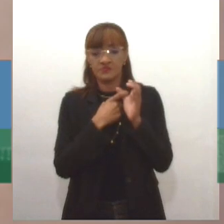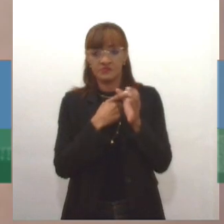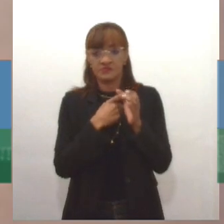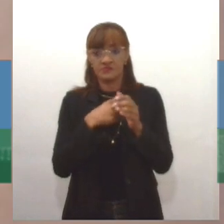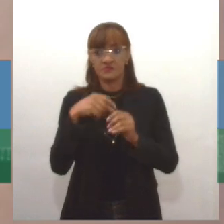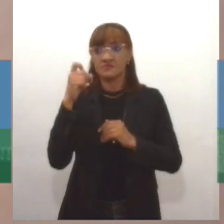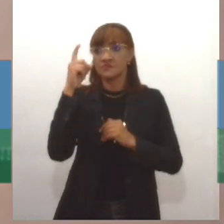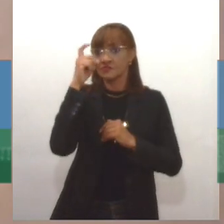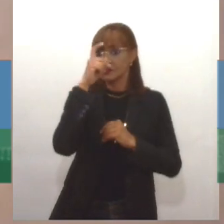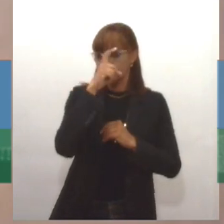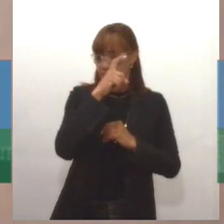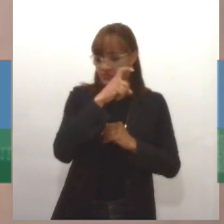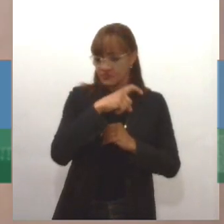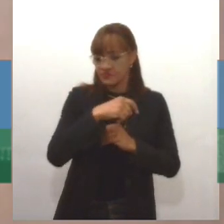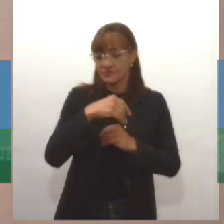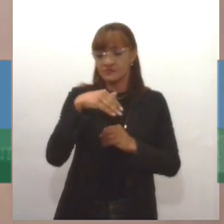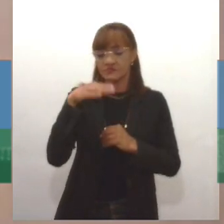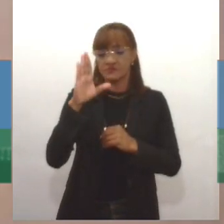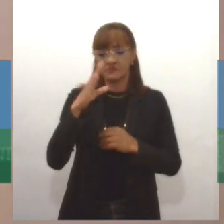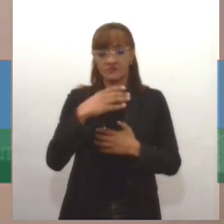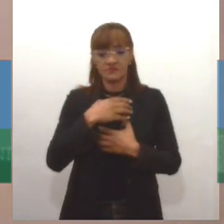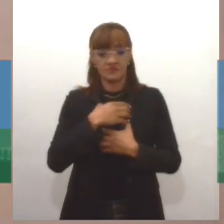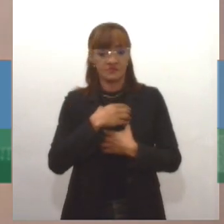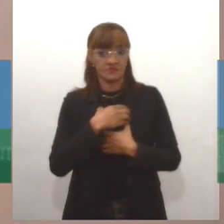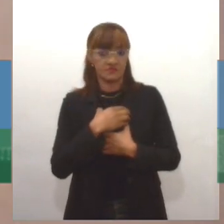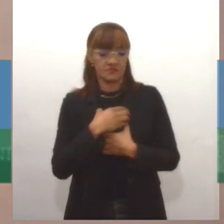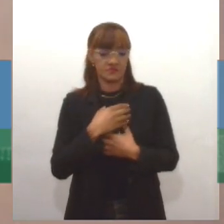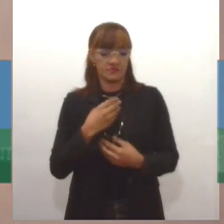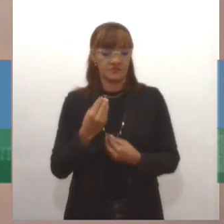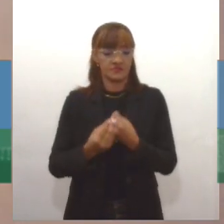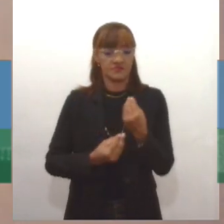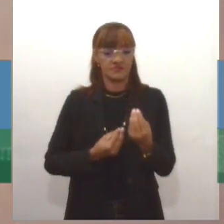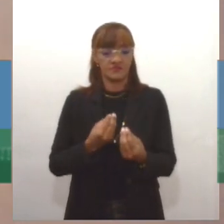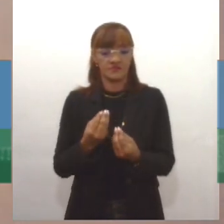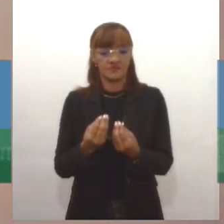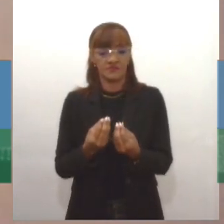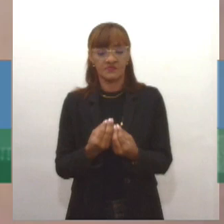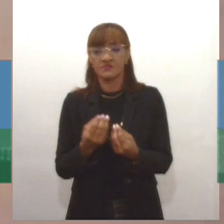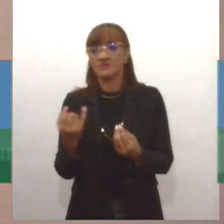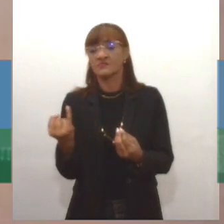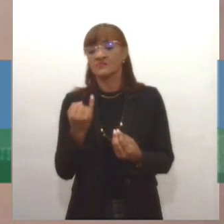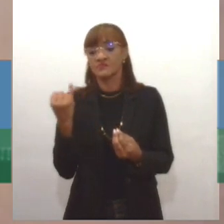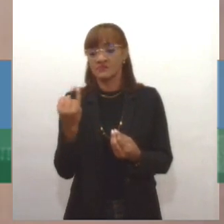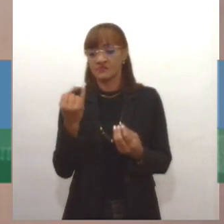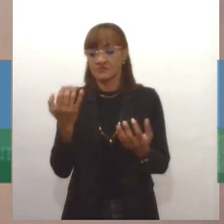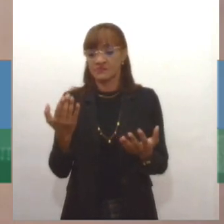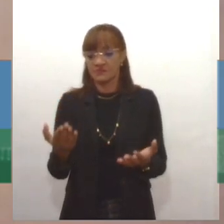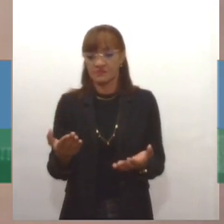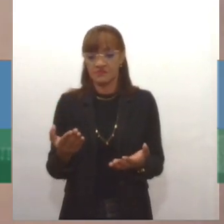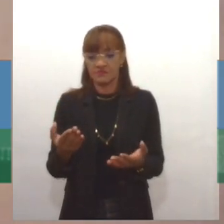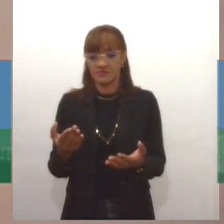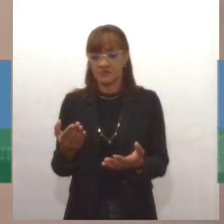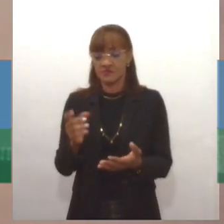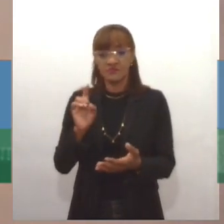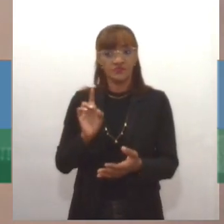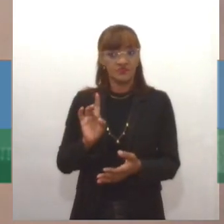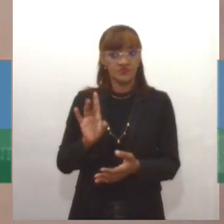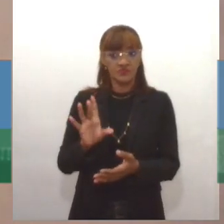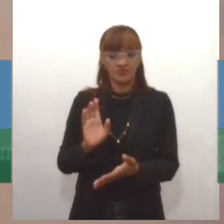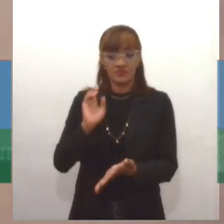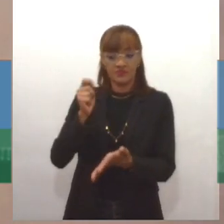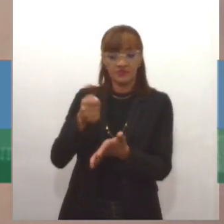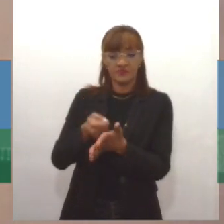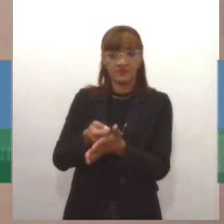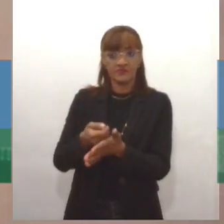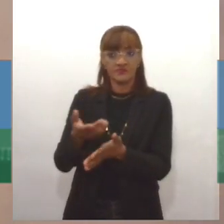de cumprir com as suas finalidades essenciais, não é? Ele fica pagando só dívida. Então, a gente precisa controlar as